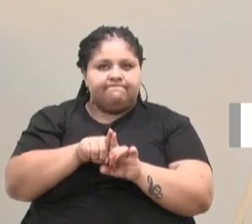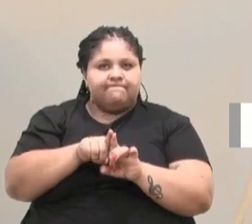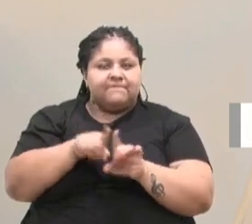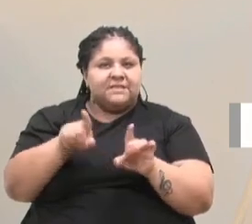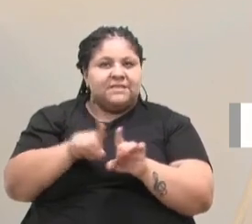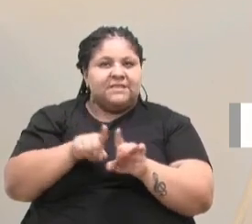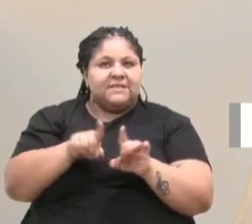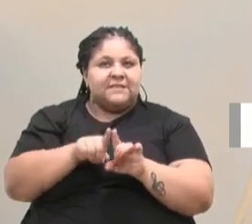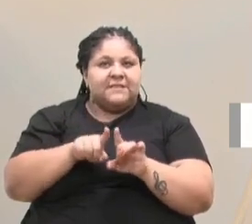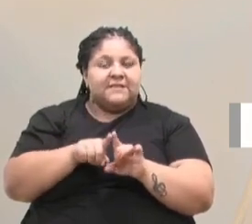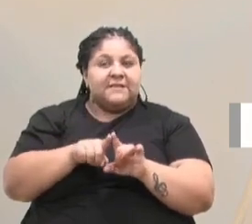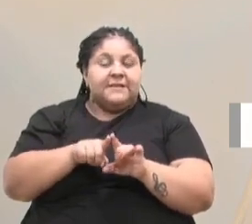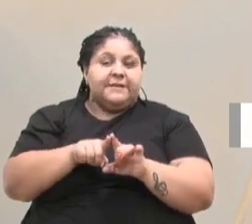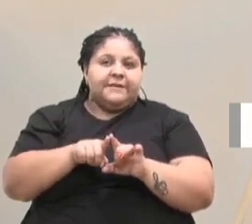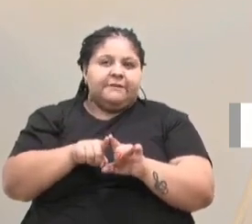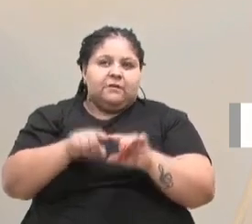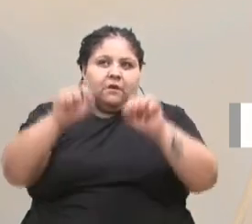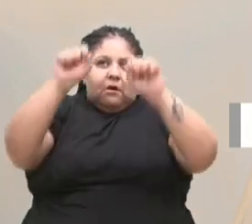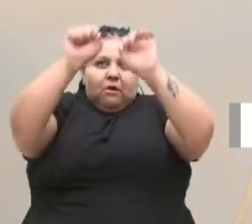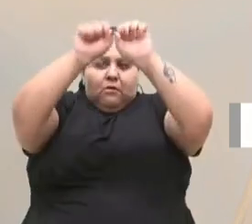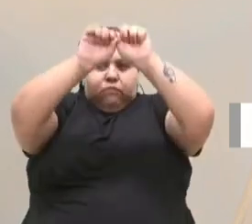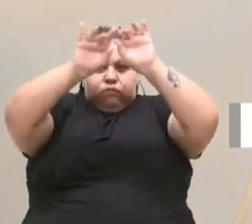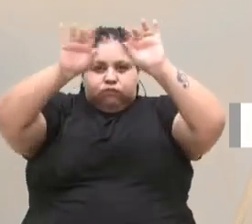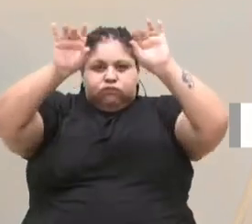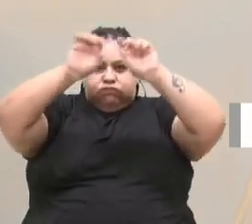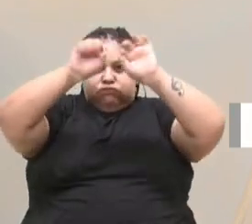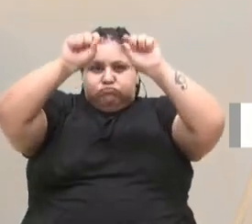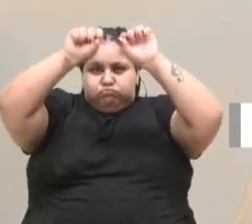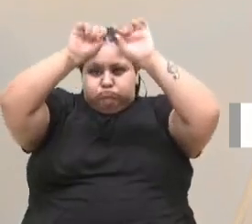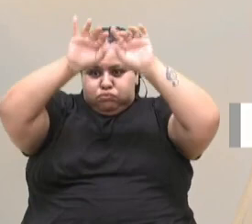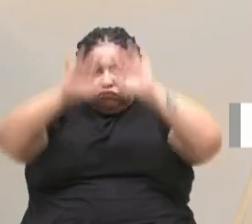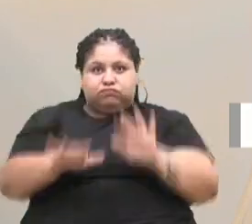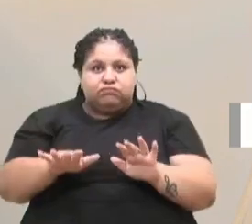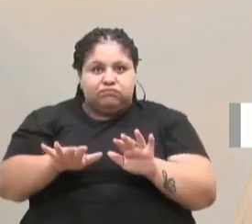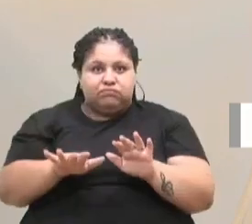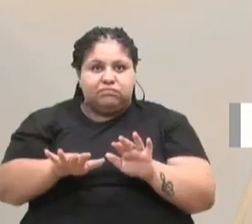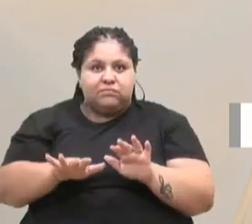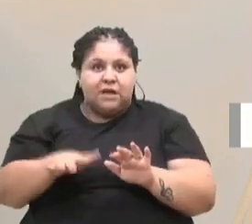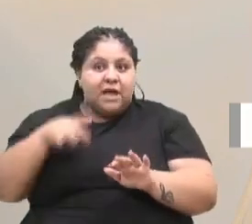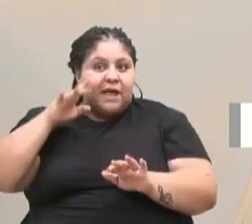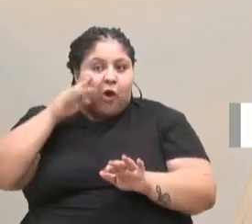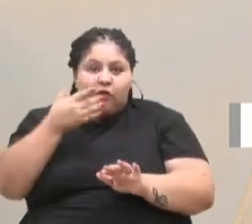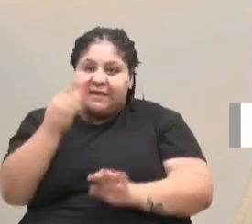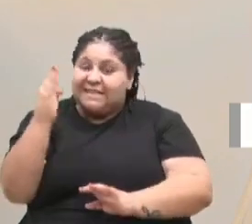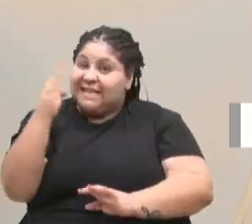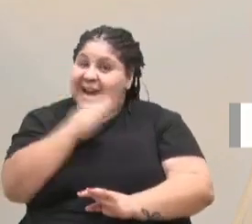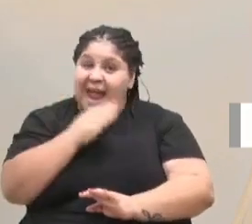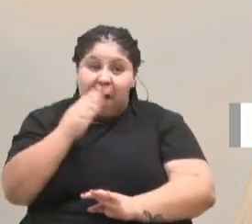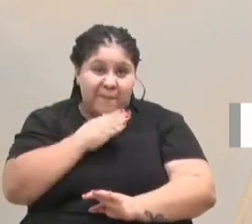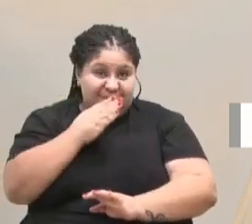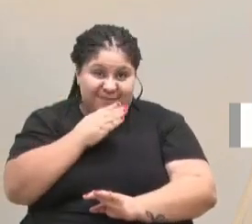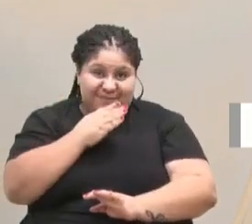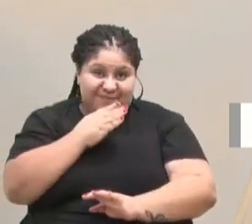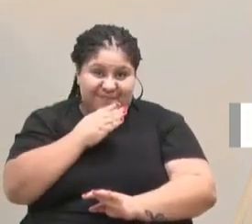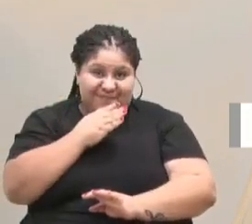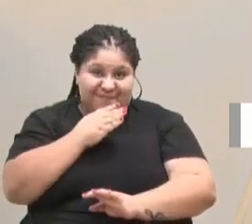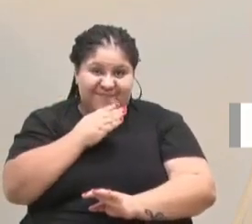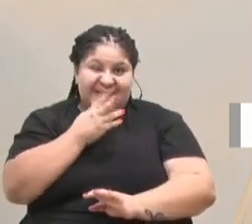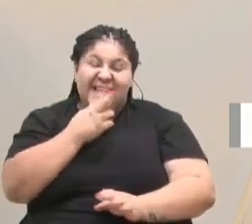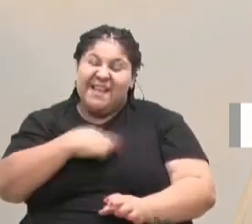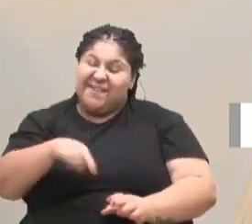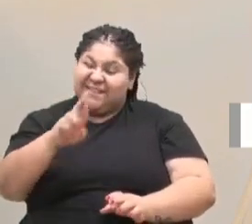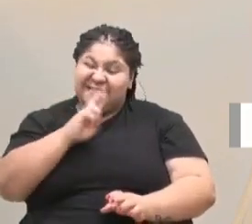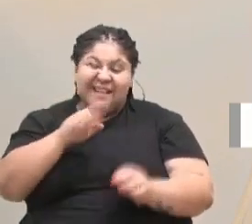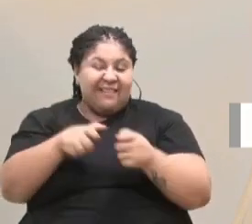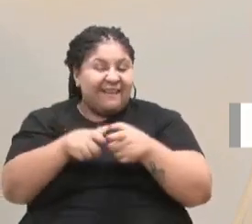desastres que eles ocorrem de uma hora para outra e o resultado disso é muito grande. Então, as